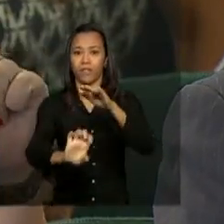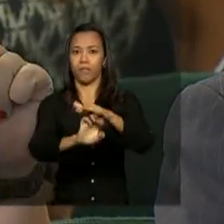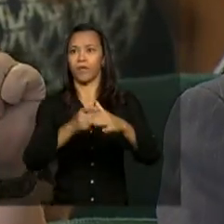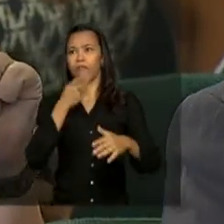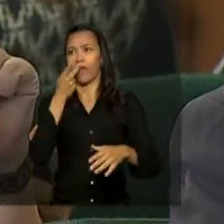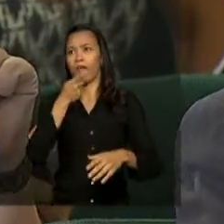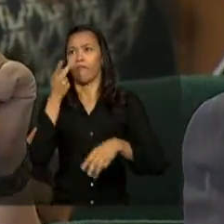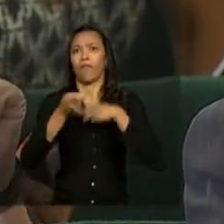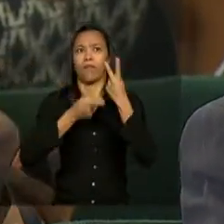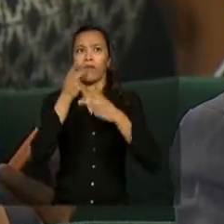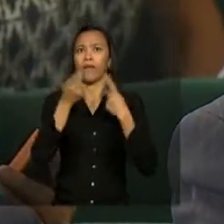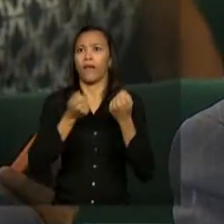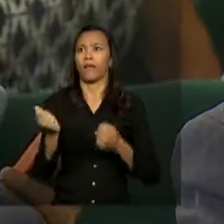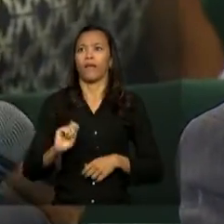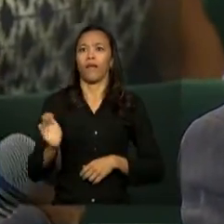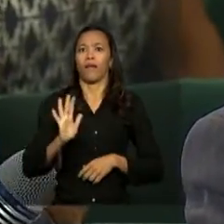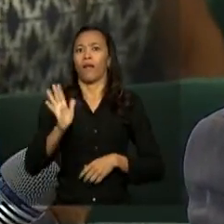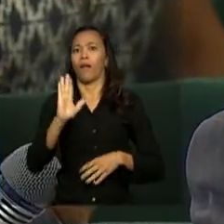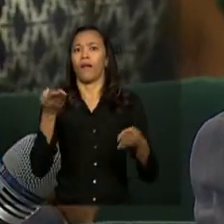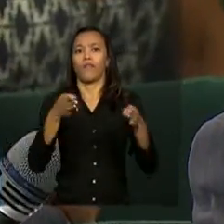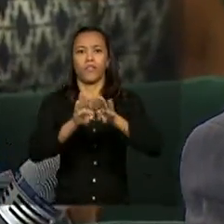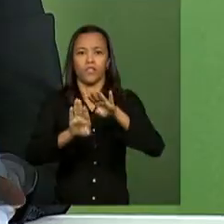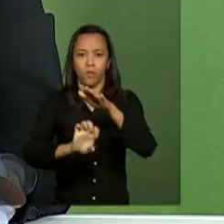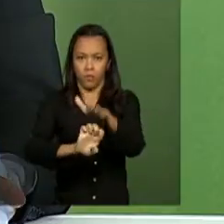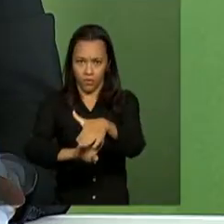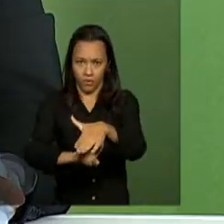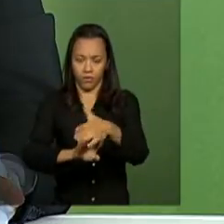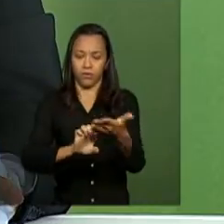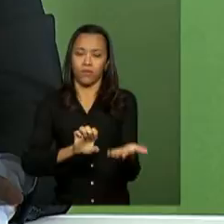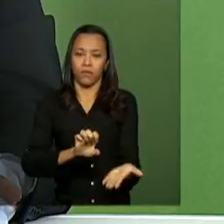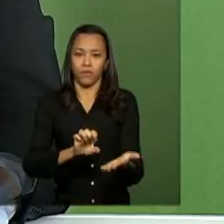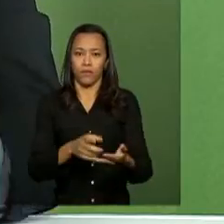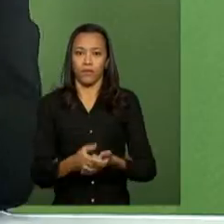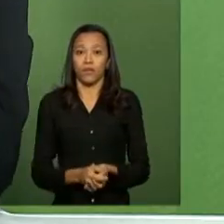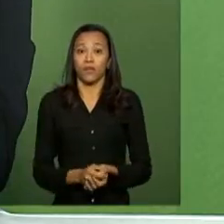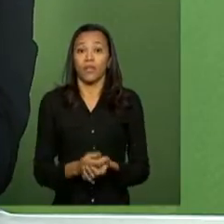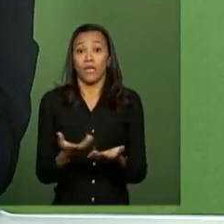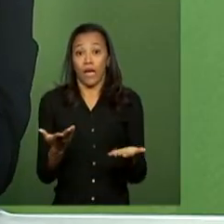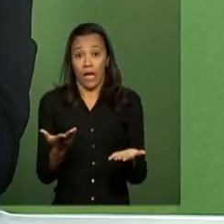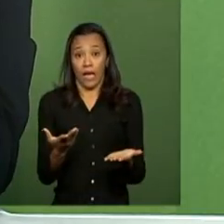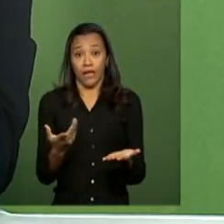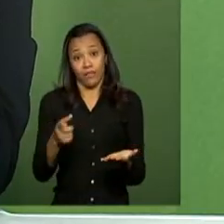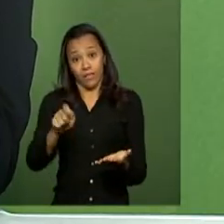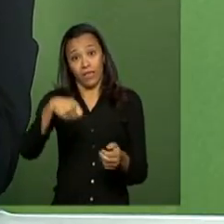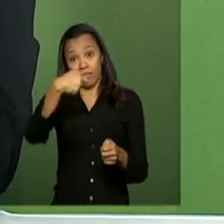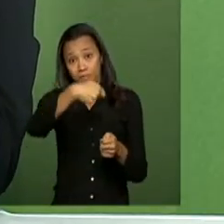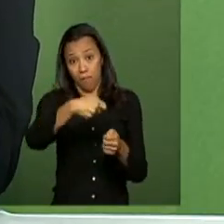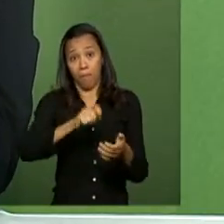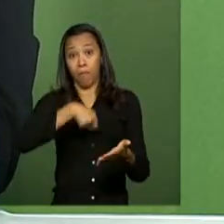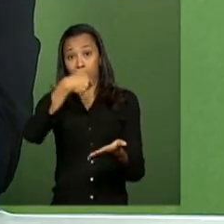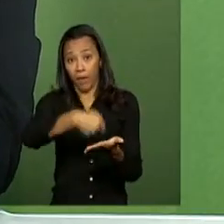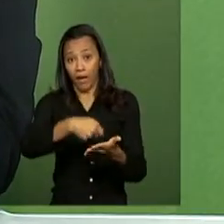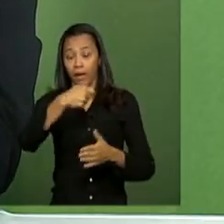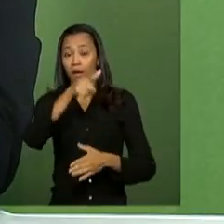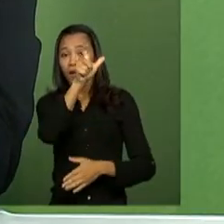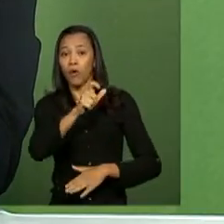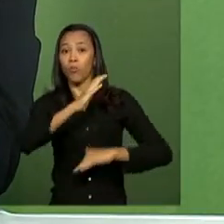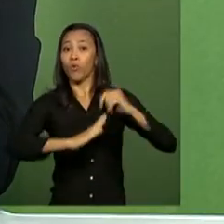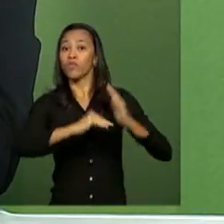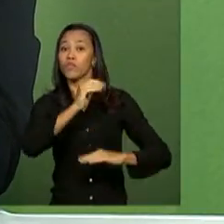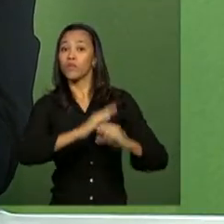continua sendo o carro é caro pelos seguintes ela ficar abertas e não fecha aí você tem que pagar o computador tem que pagar o